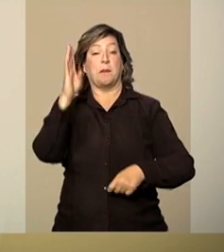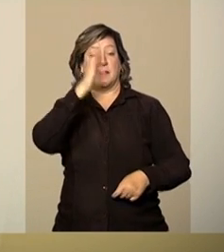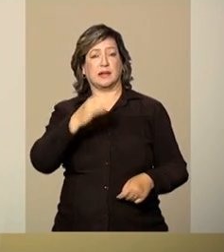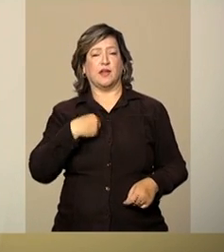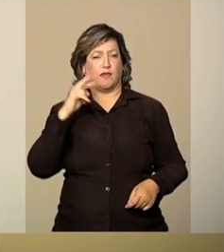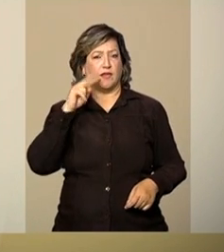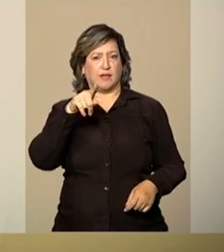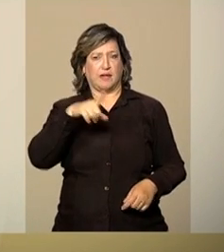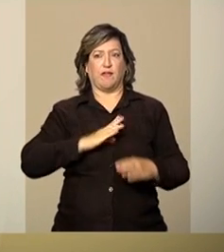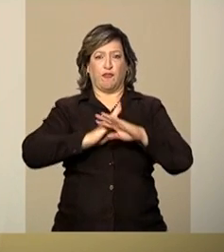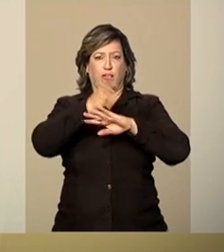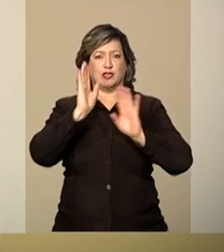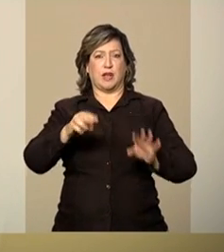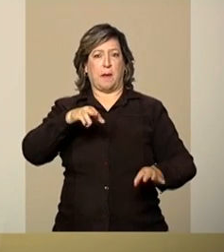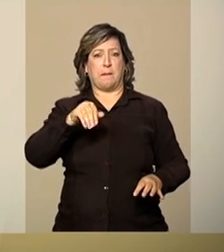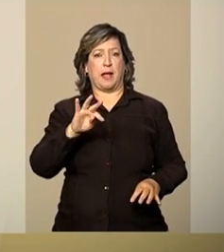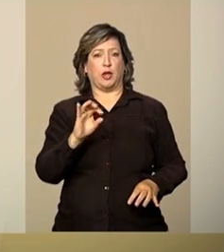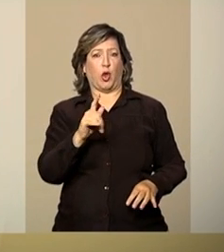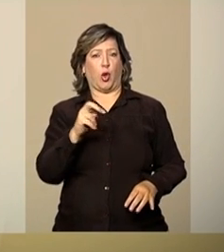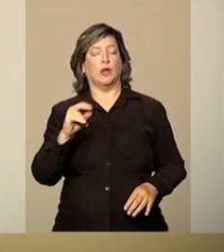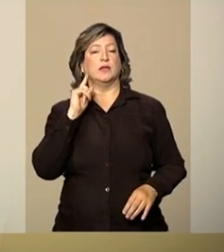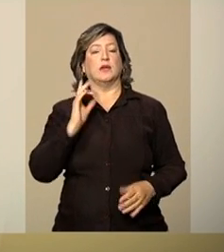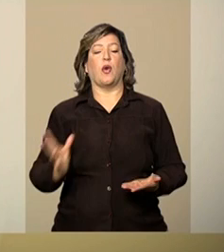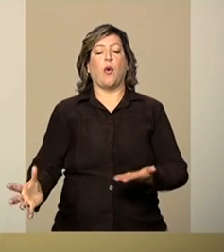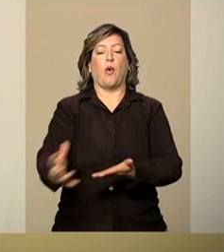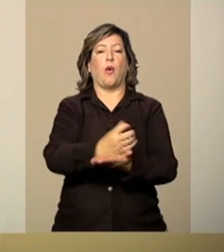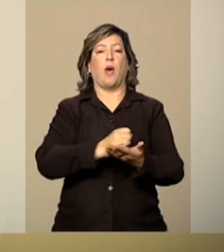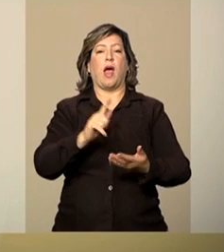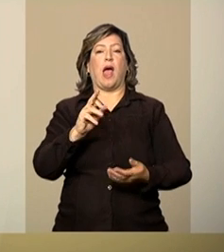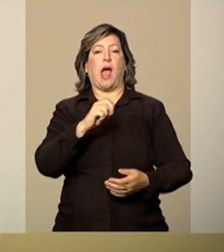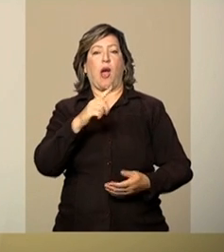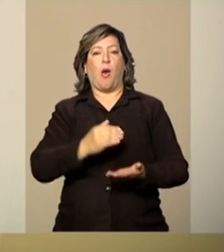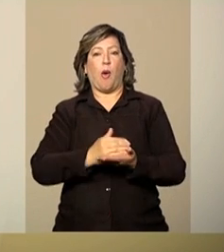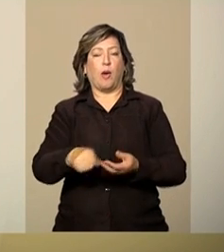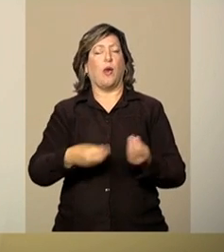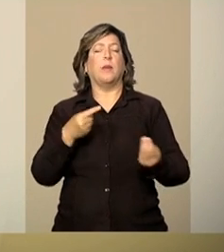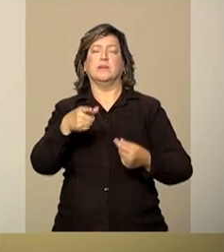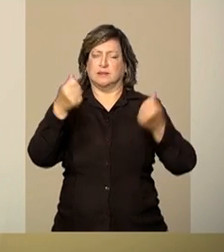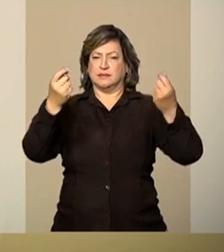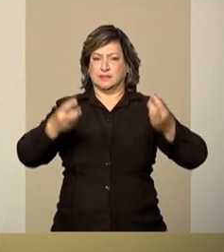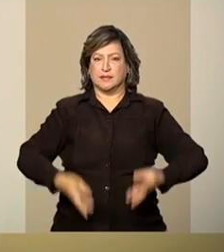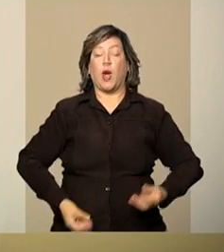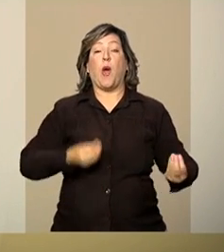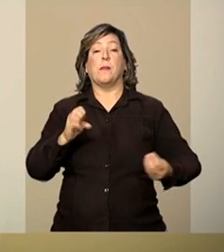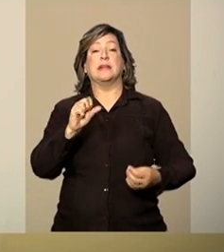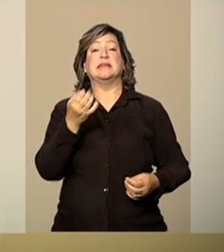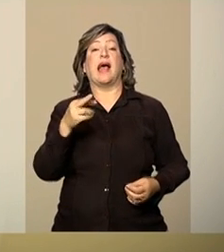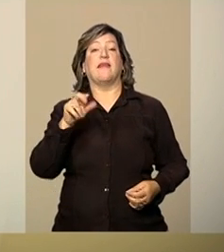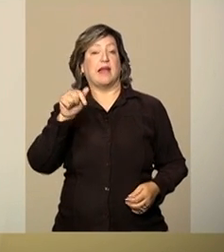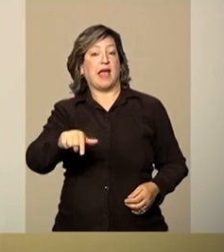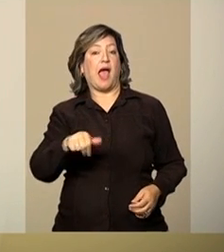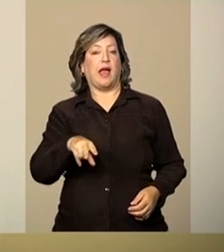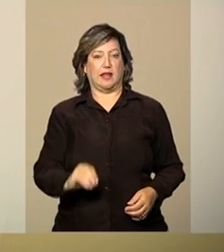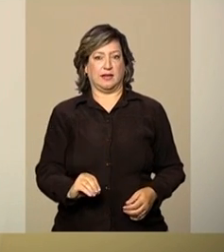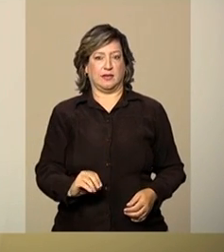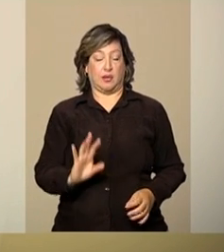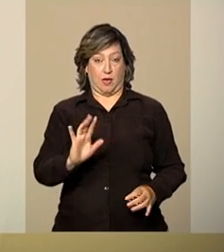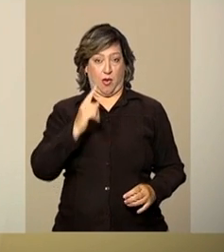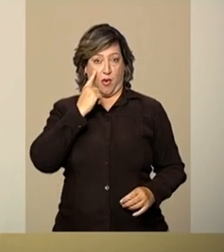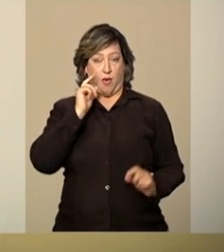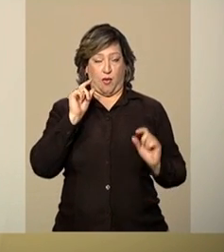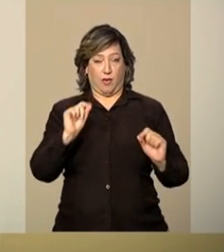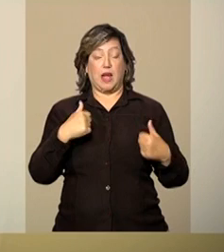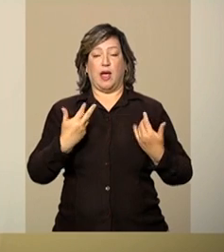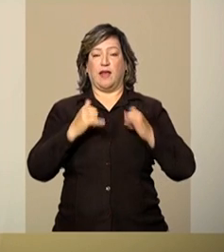senhora esteve no Mato Grosso pro início da colheita de grãos Então conta aqui no café presidenta Como é que tá a safra desse ano olha Luciano